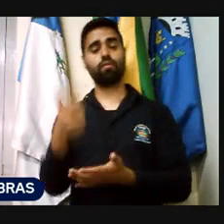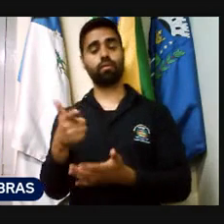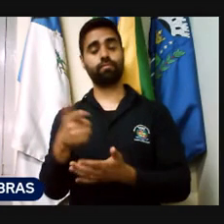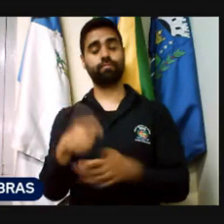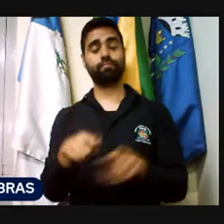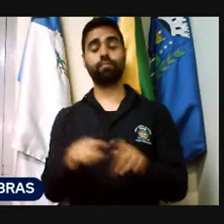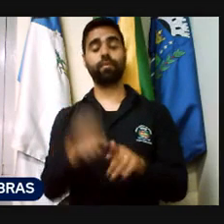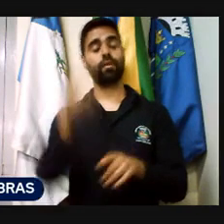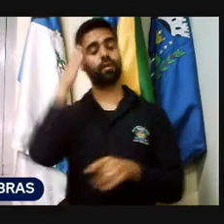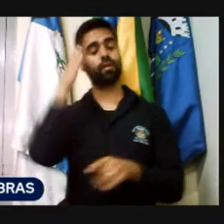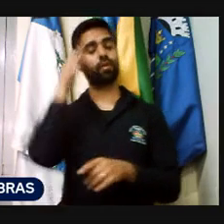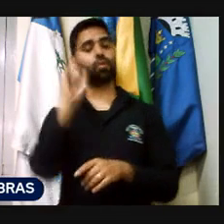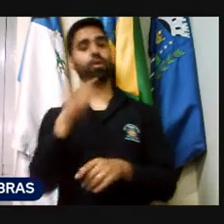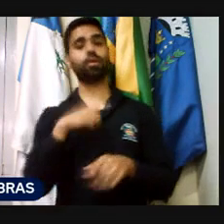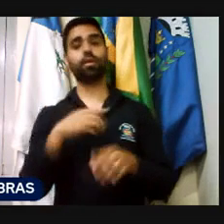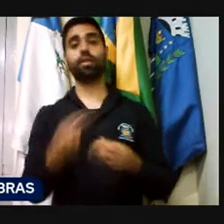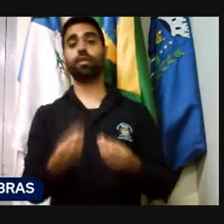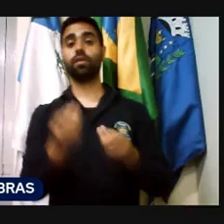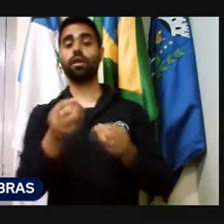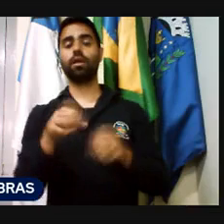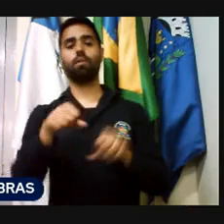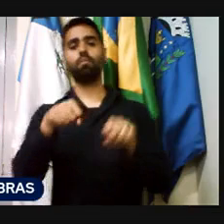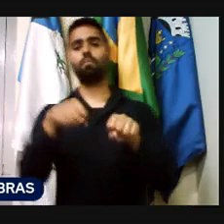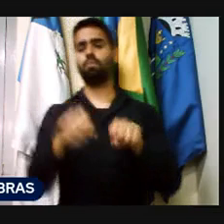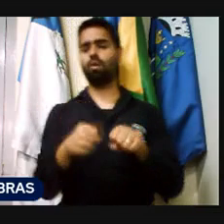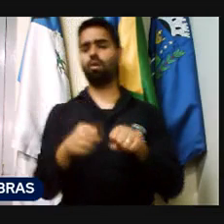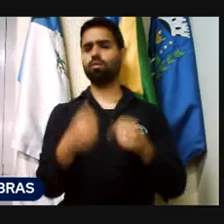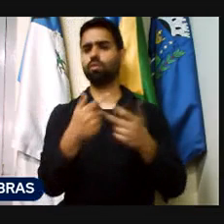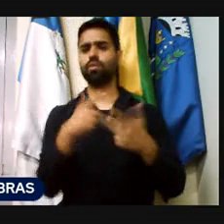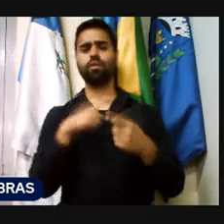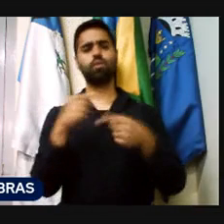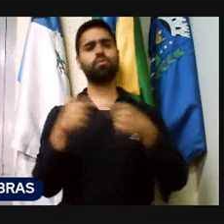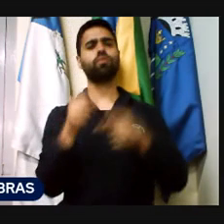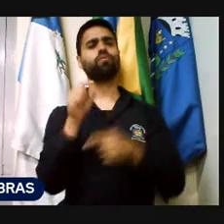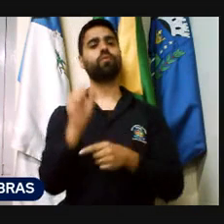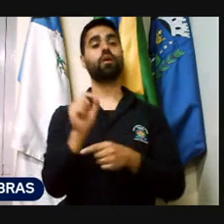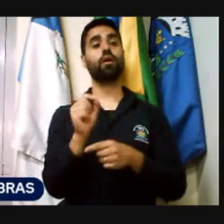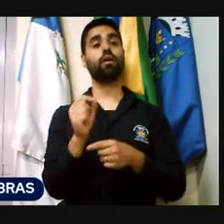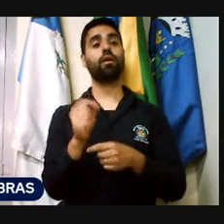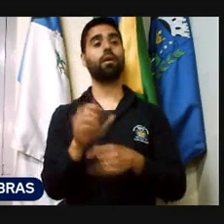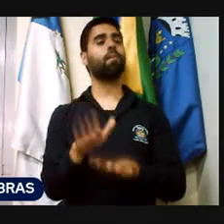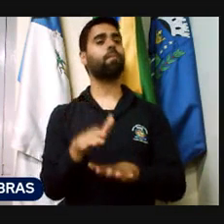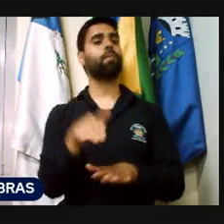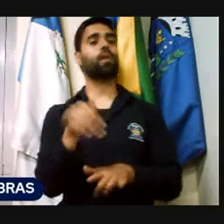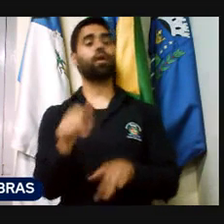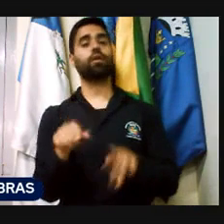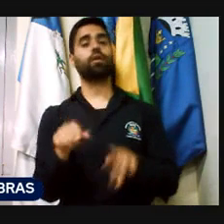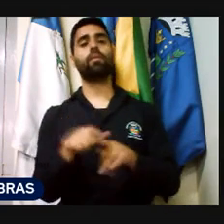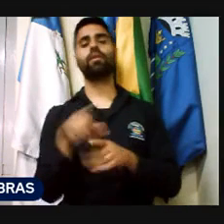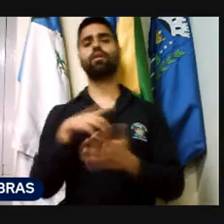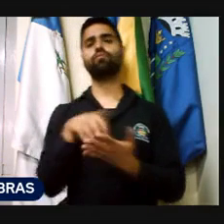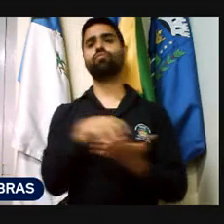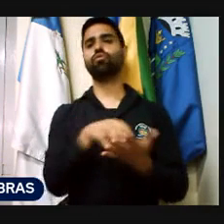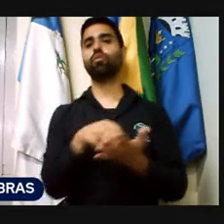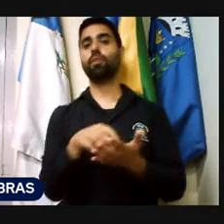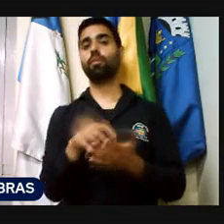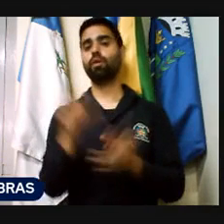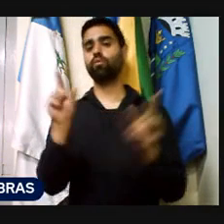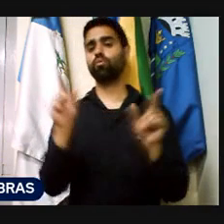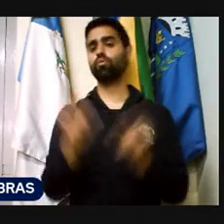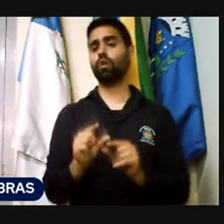que a disponibilização de motocicleta, mobilete, tem por objetivo oferecer alternativa de transporte e com baixo